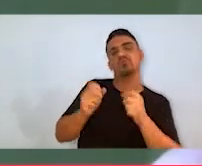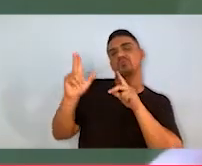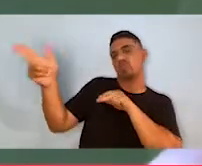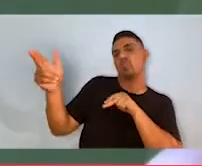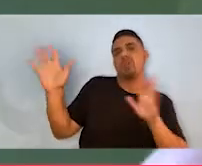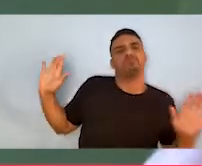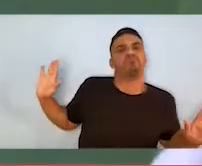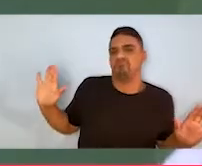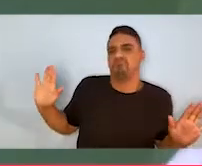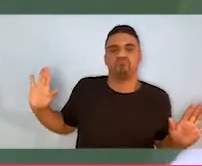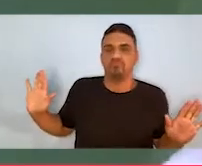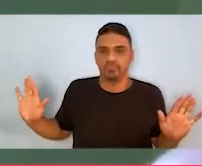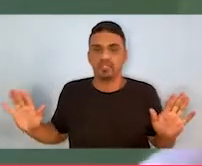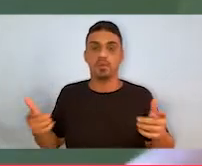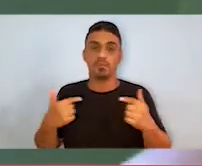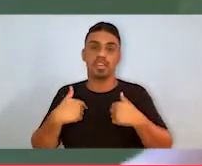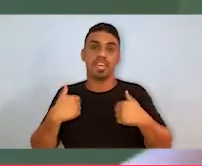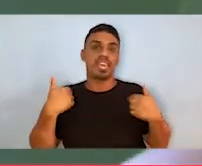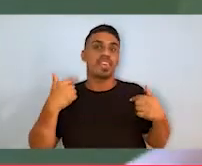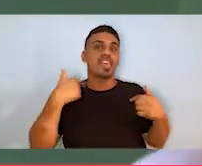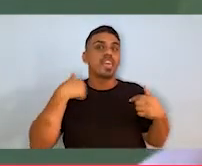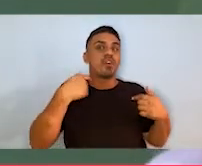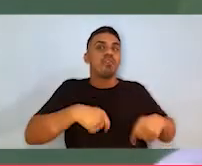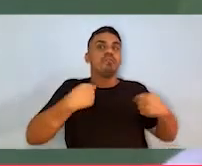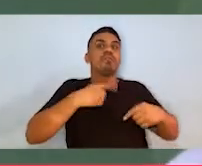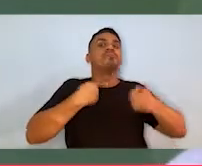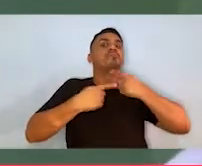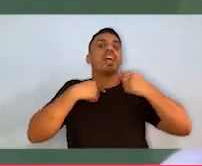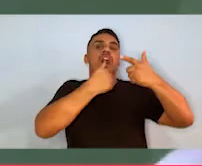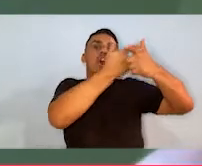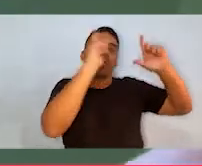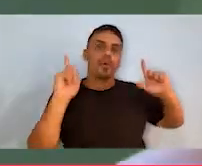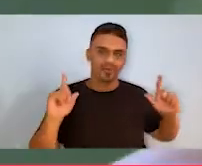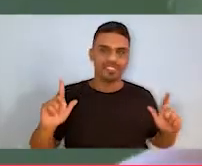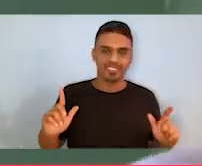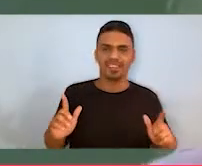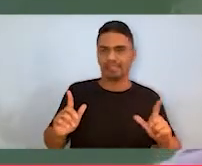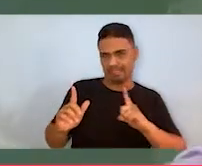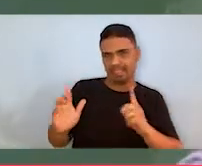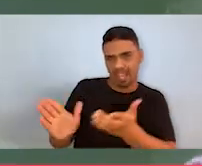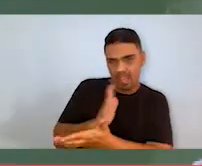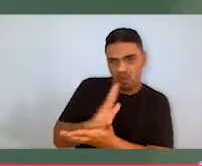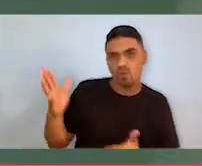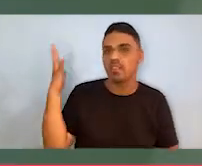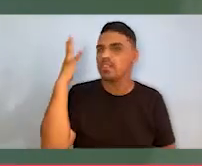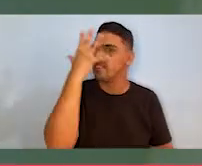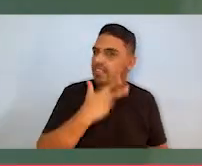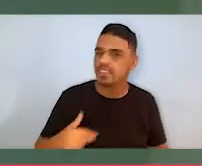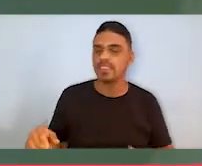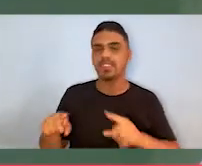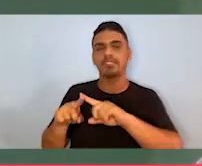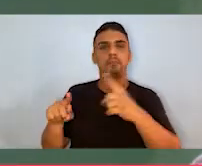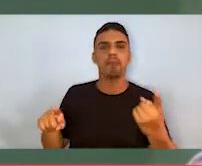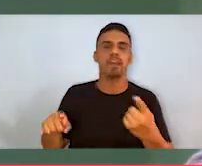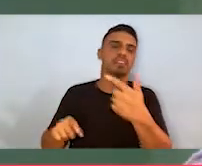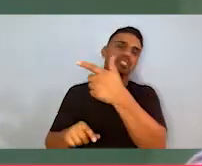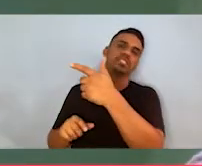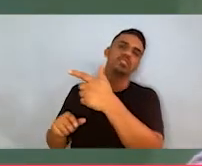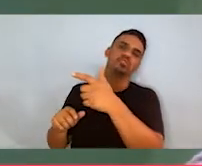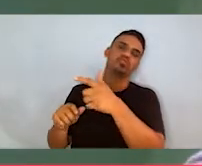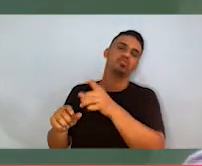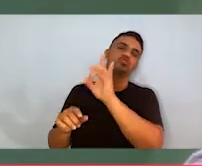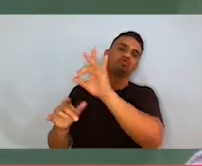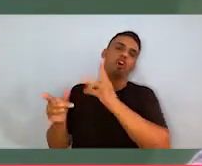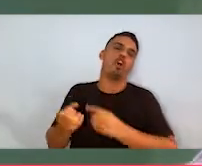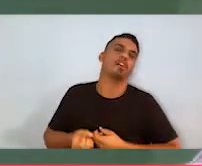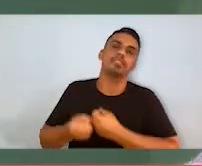algo naquele nível, porque minhas necessidades são outras. Então você tem que pensar também que tem muita arte linda, mas que ela não tem, ela tá lá